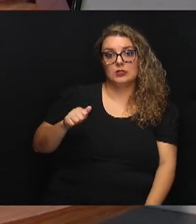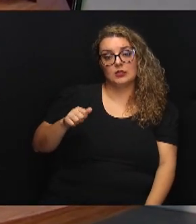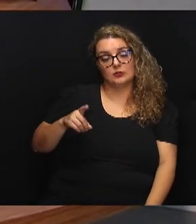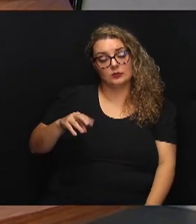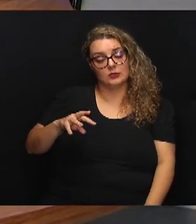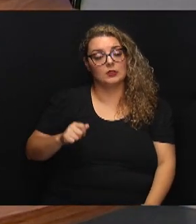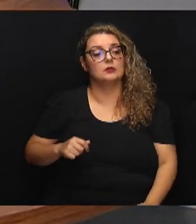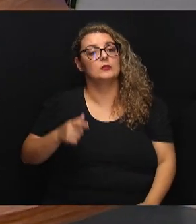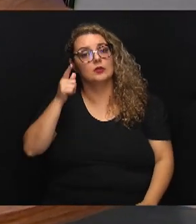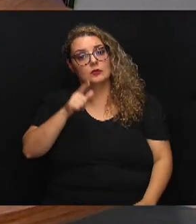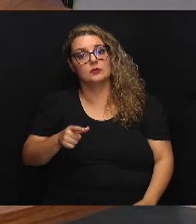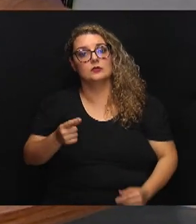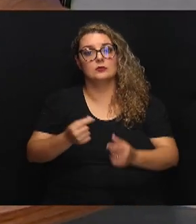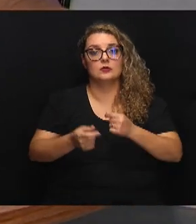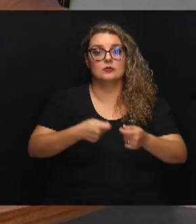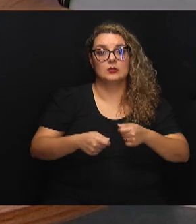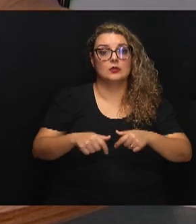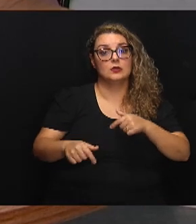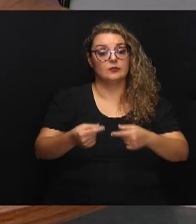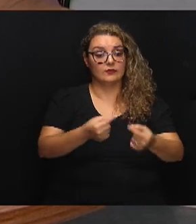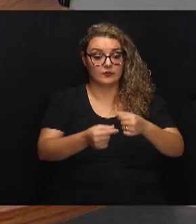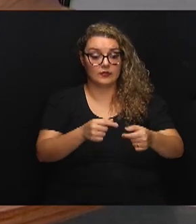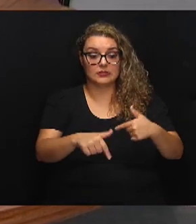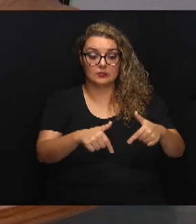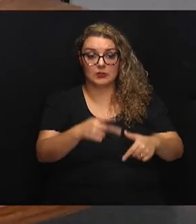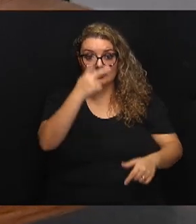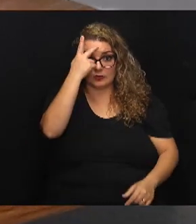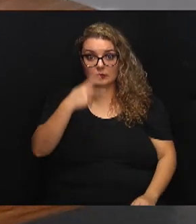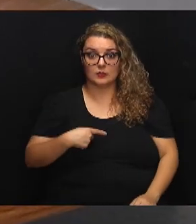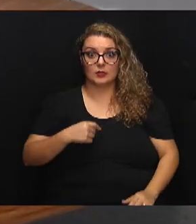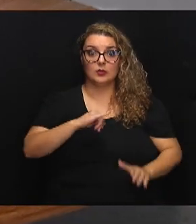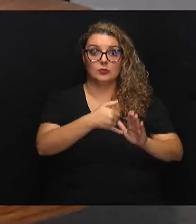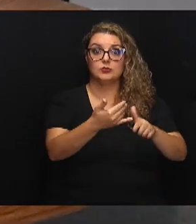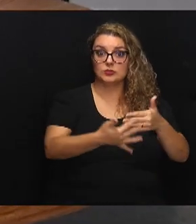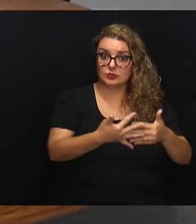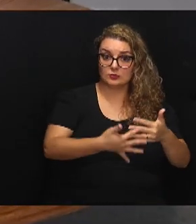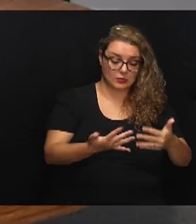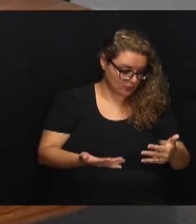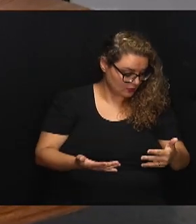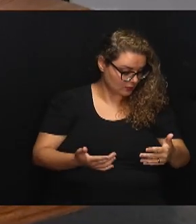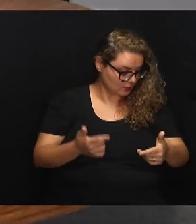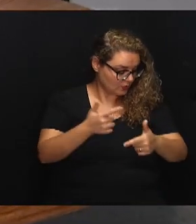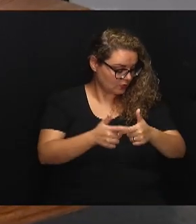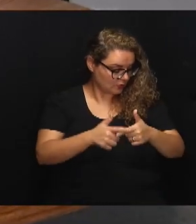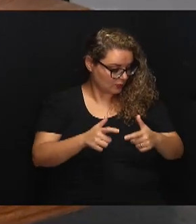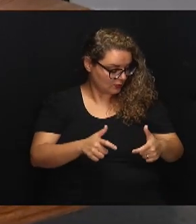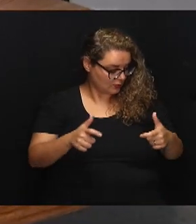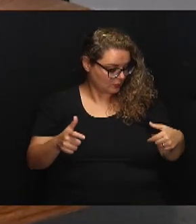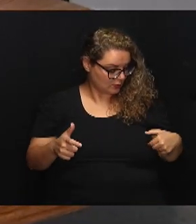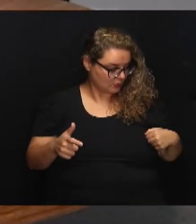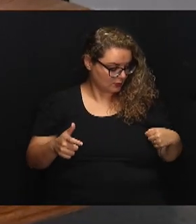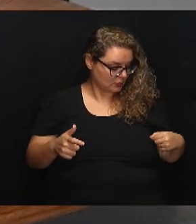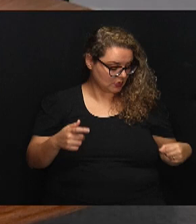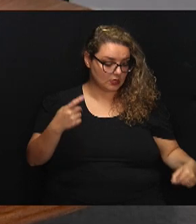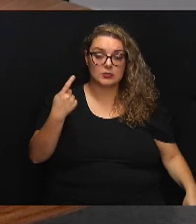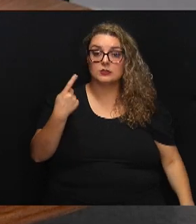você. Nós estamos muito aqui falando como os juros, ele acaba te atrapalhando e virando uma bola de neve negativa. Mas se o seu dinheiro tivesse